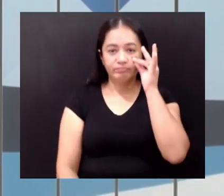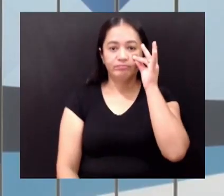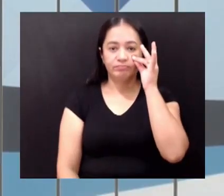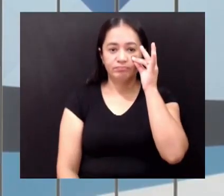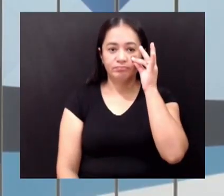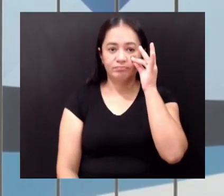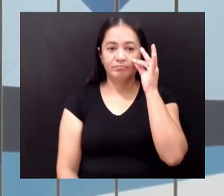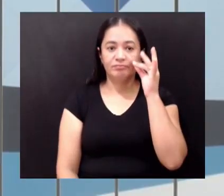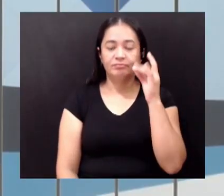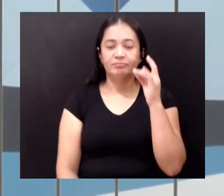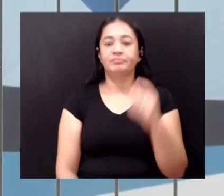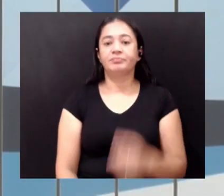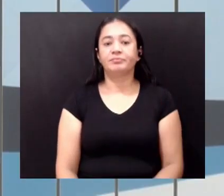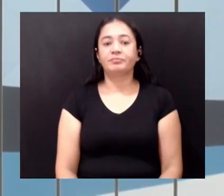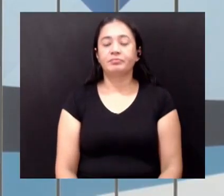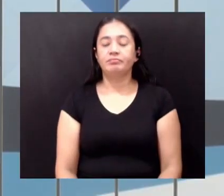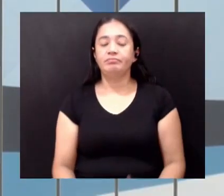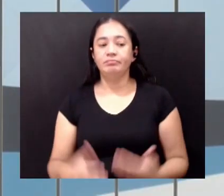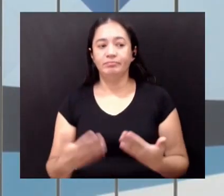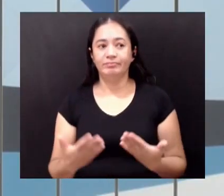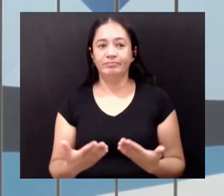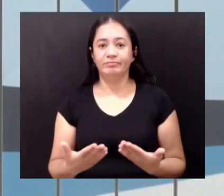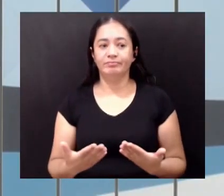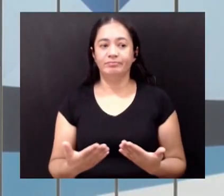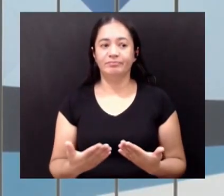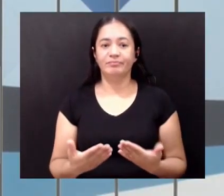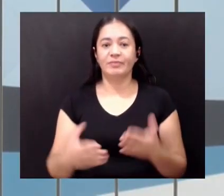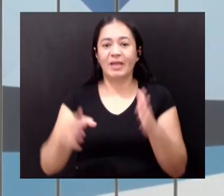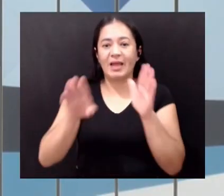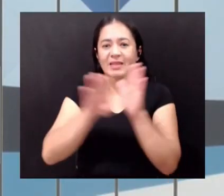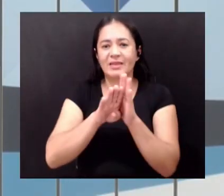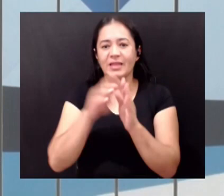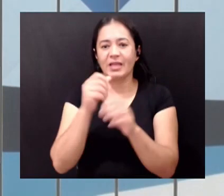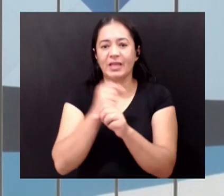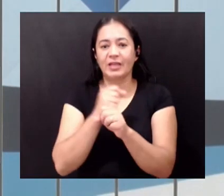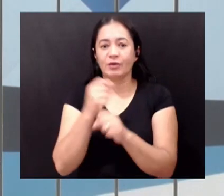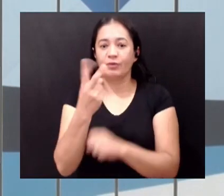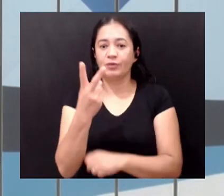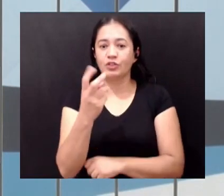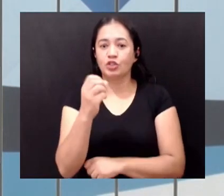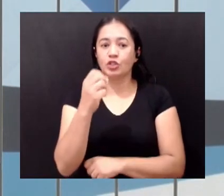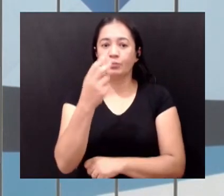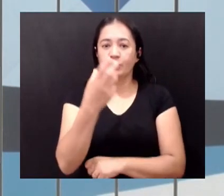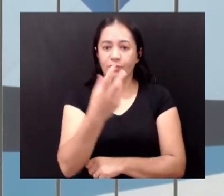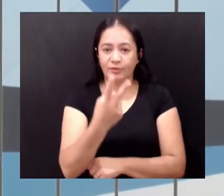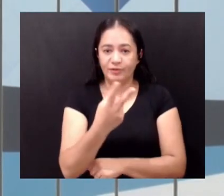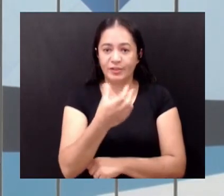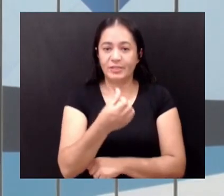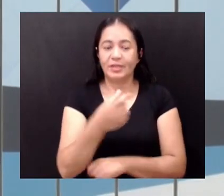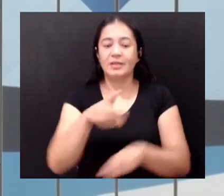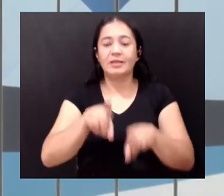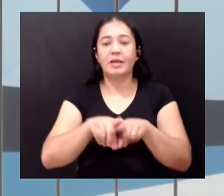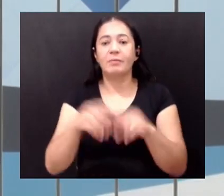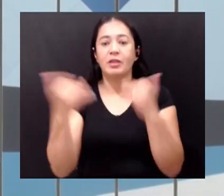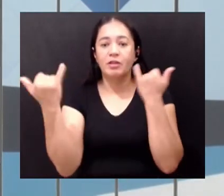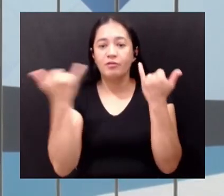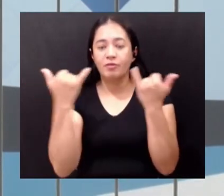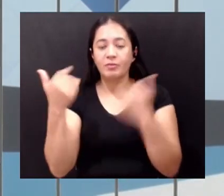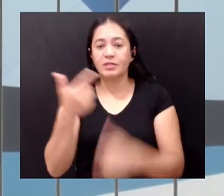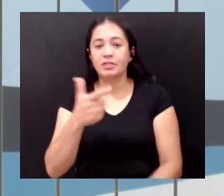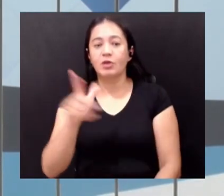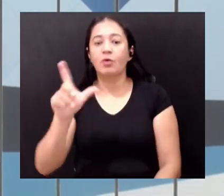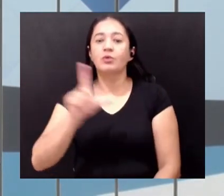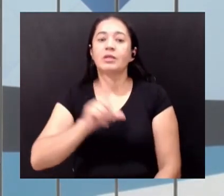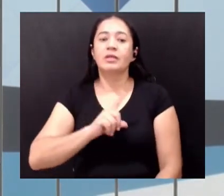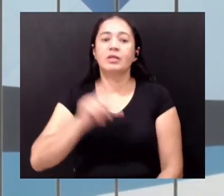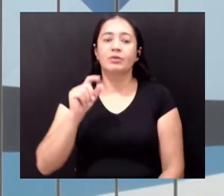virada até 2026. E também existe um outro dado de que até também 2026, 23%